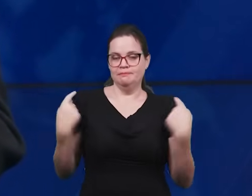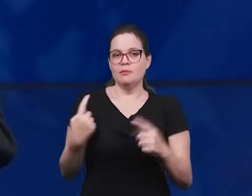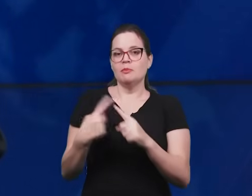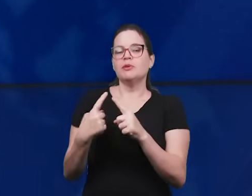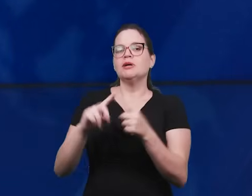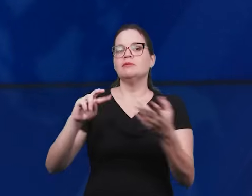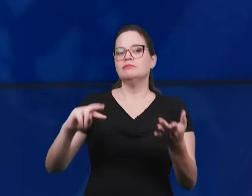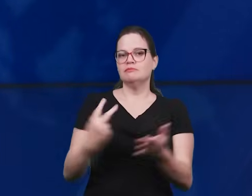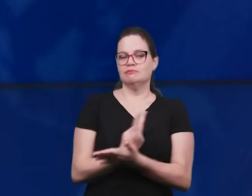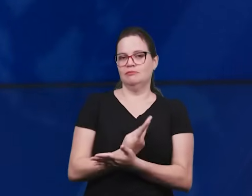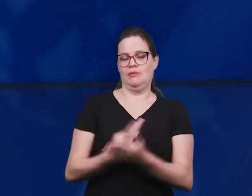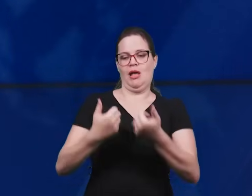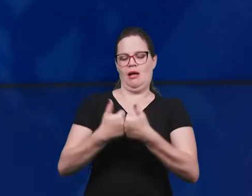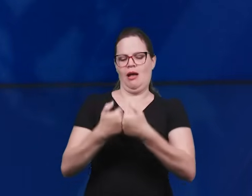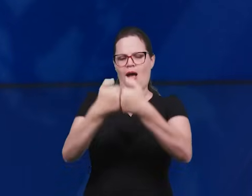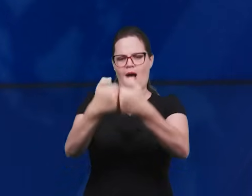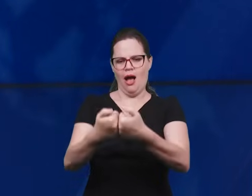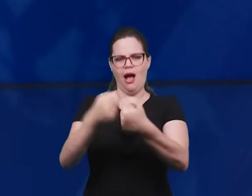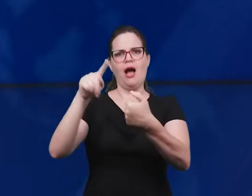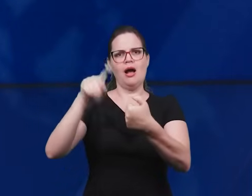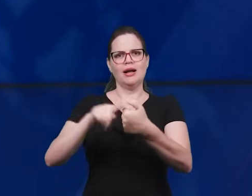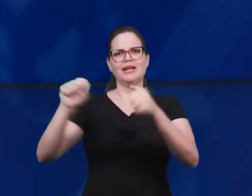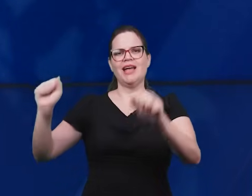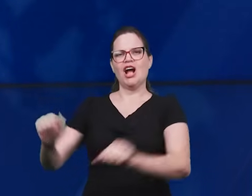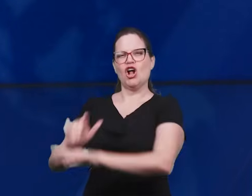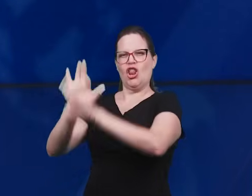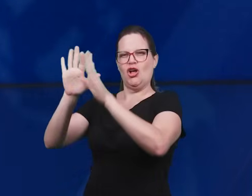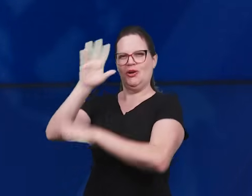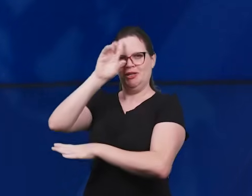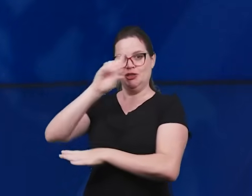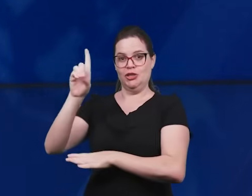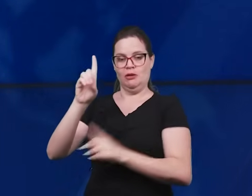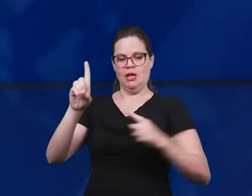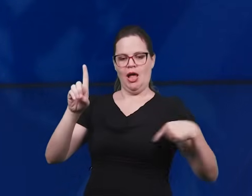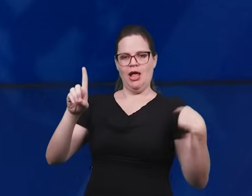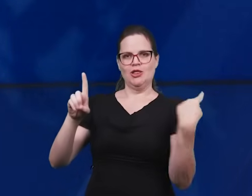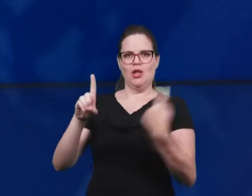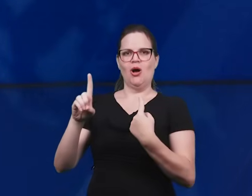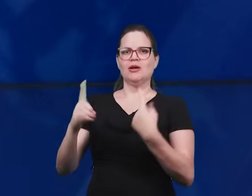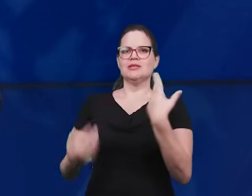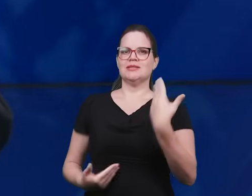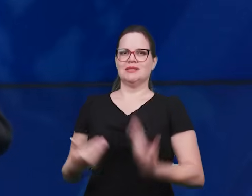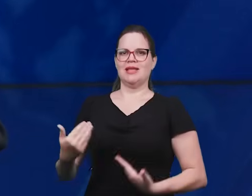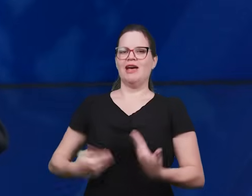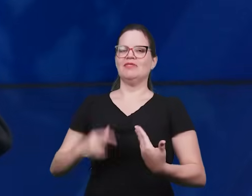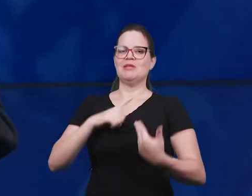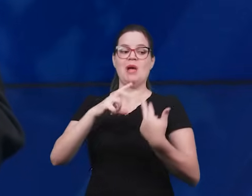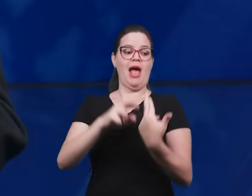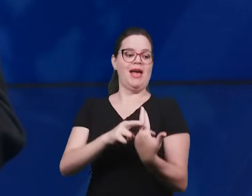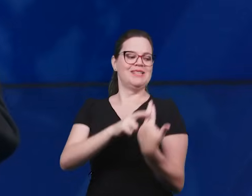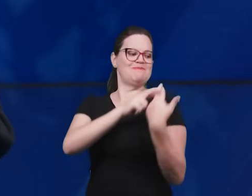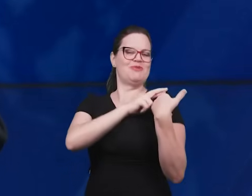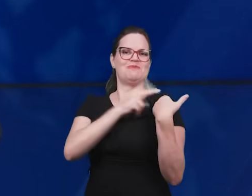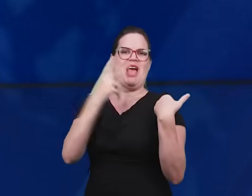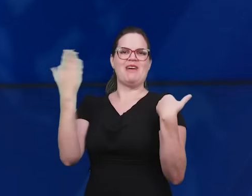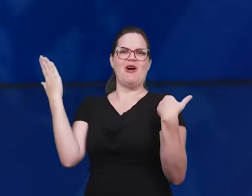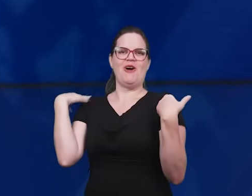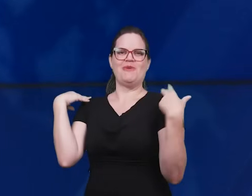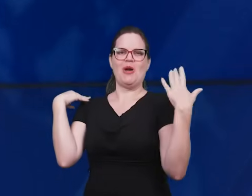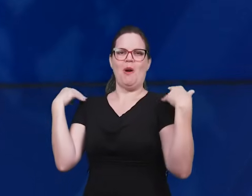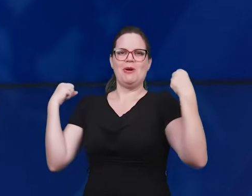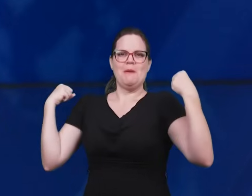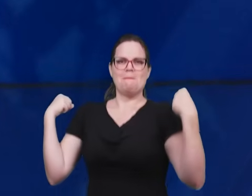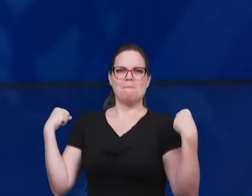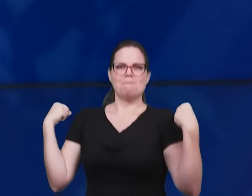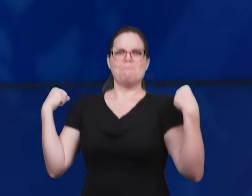glória de Deus teve que ser levado sobre os ombros de seus servos. Hoje, podemos carregar esse